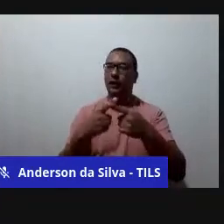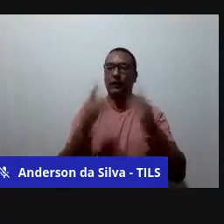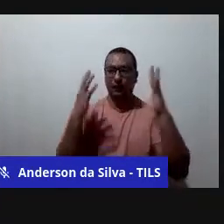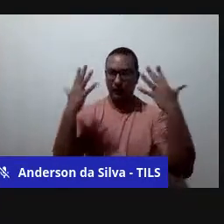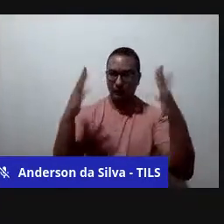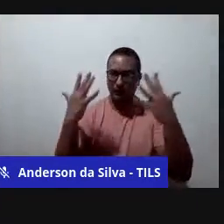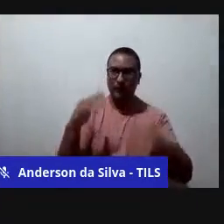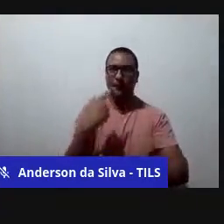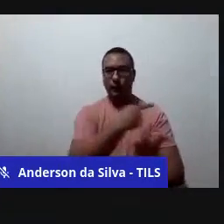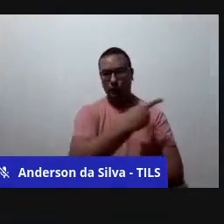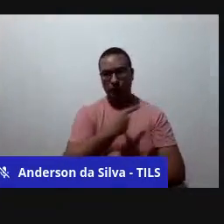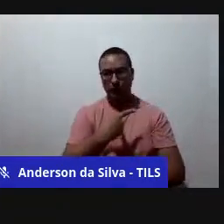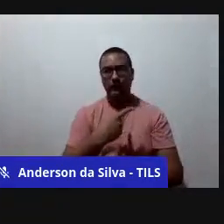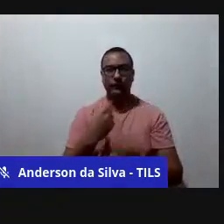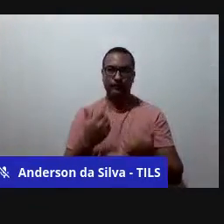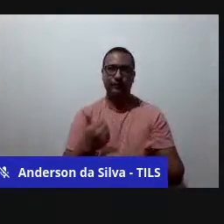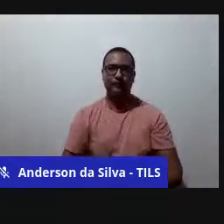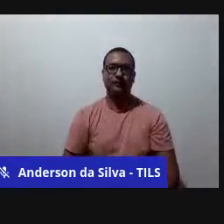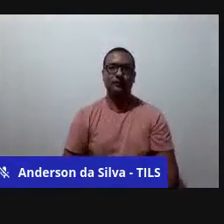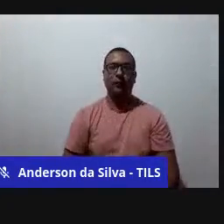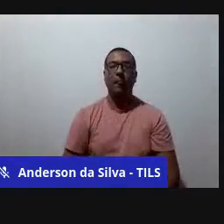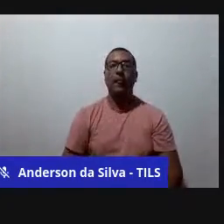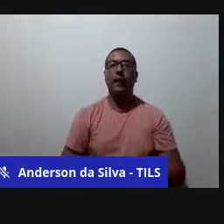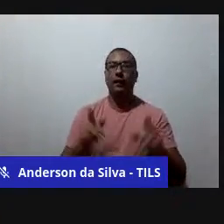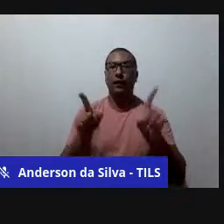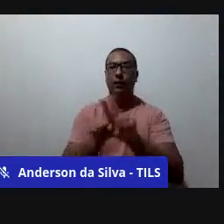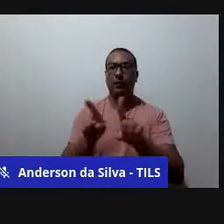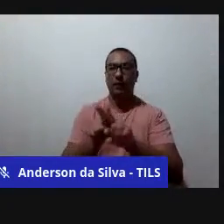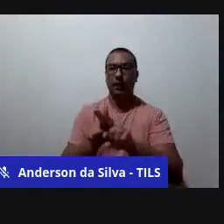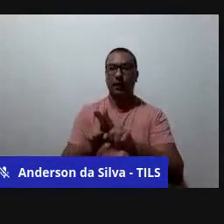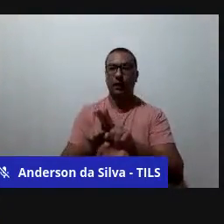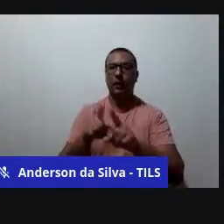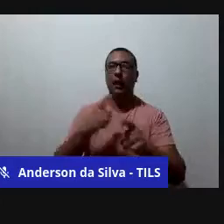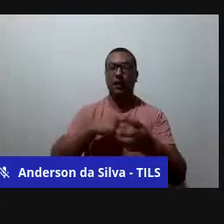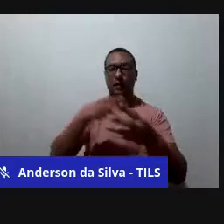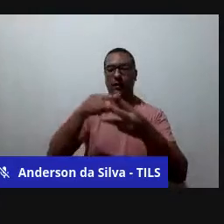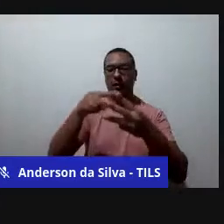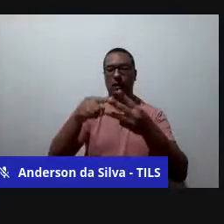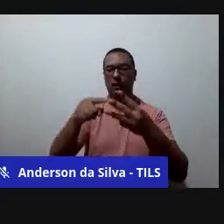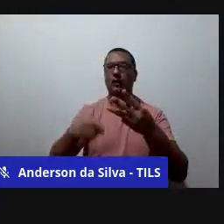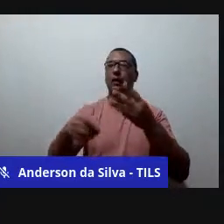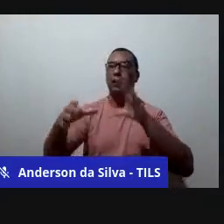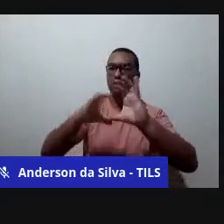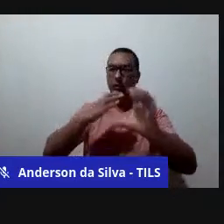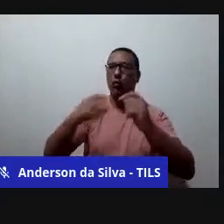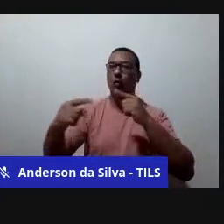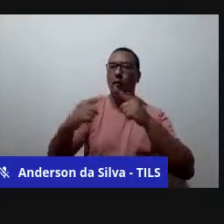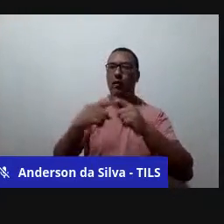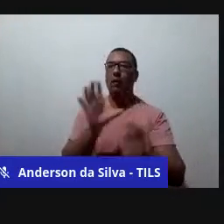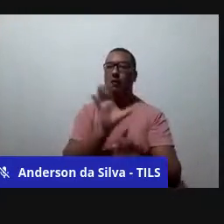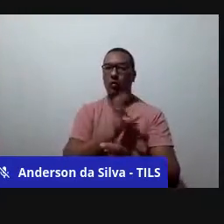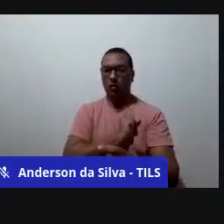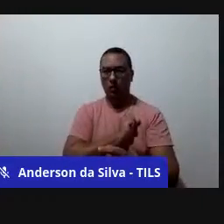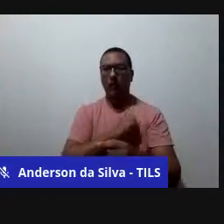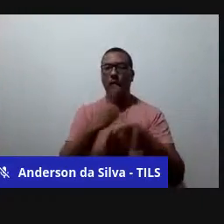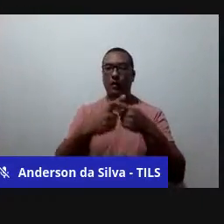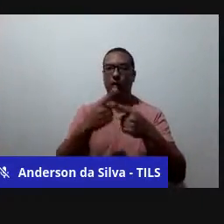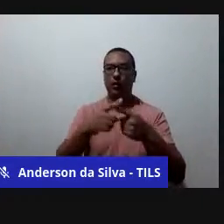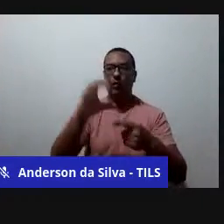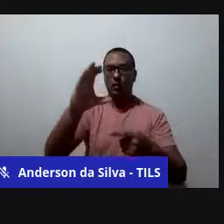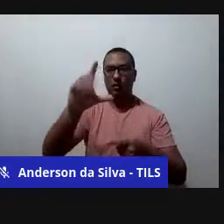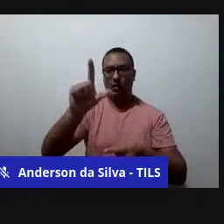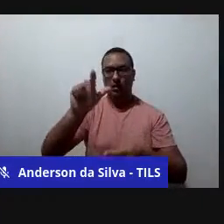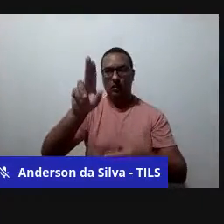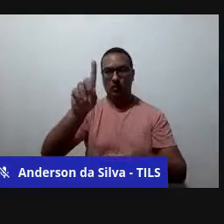ó. Essa é uma das 13 canções de amor, então, dessa parceria do Cláudio Santoro